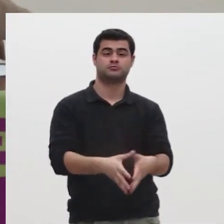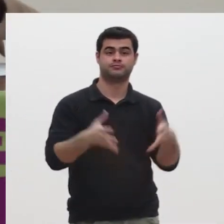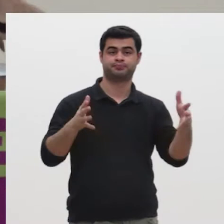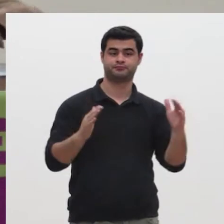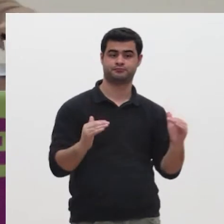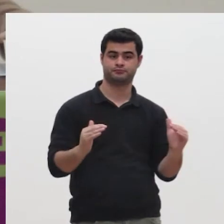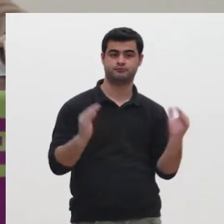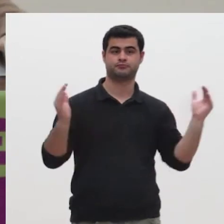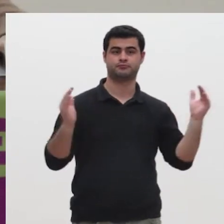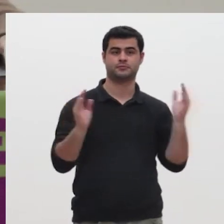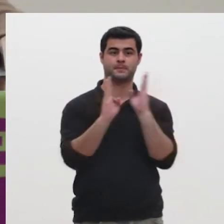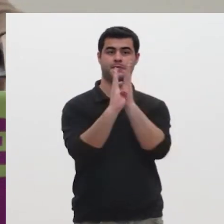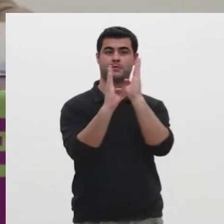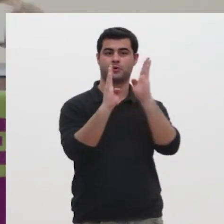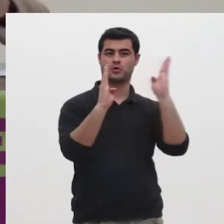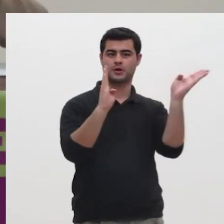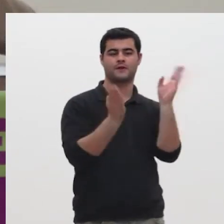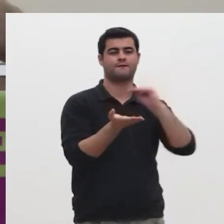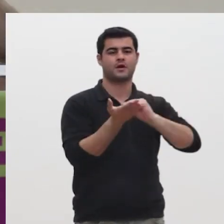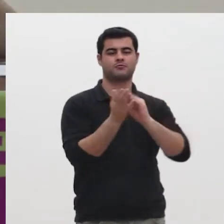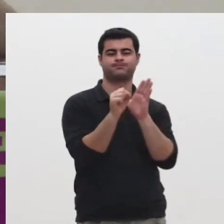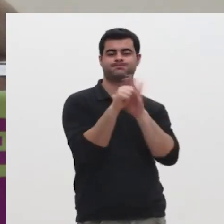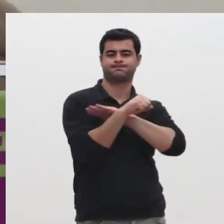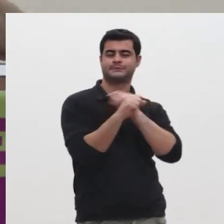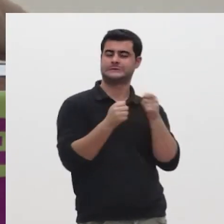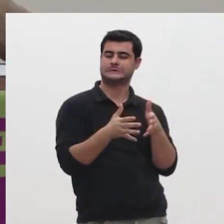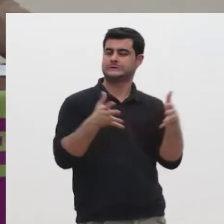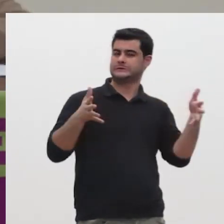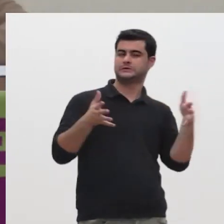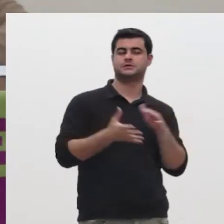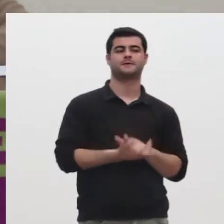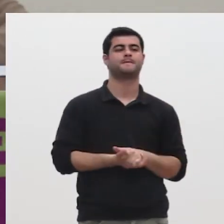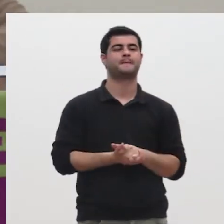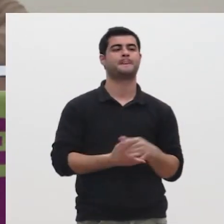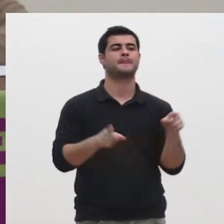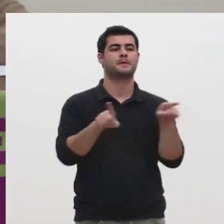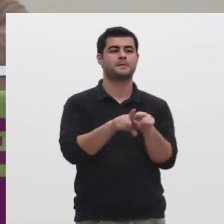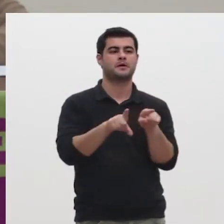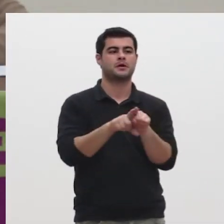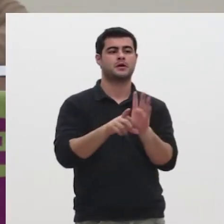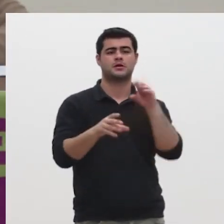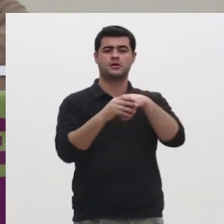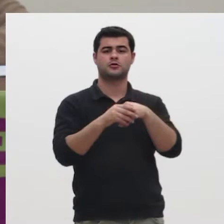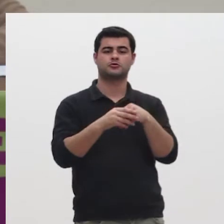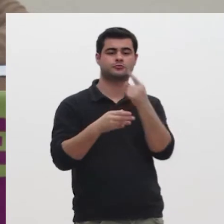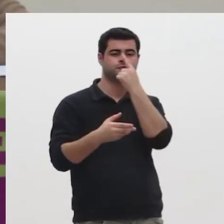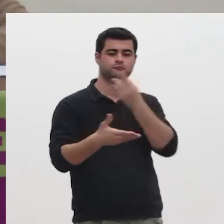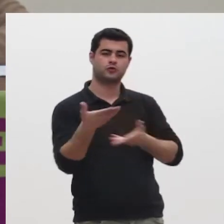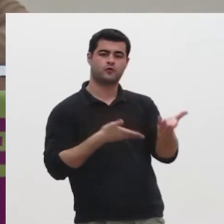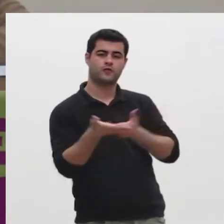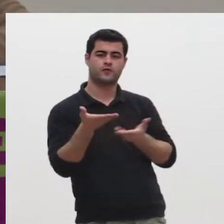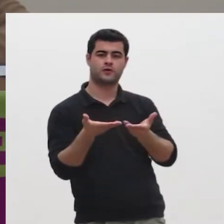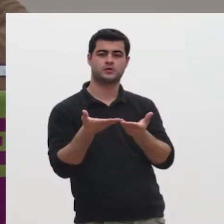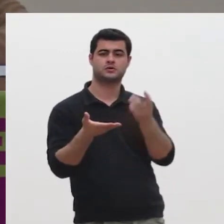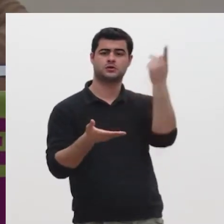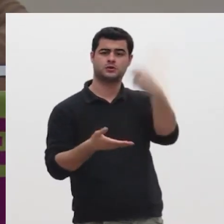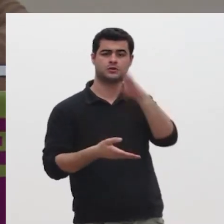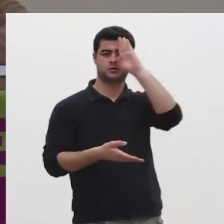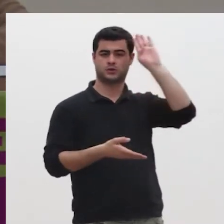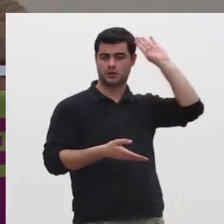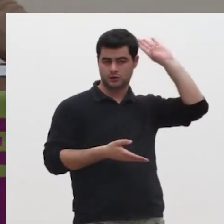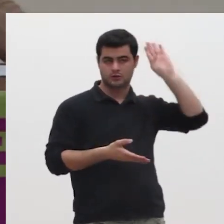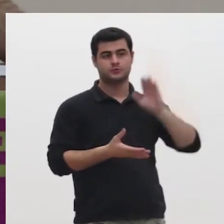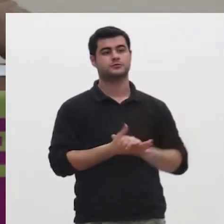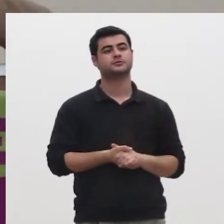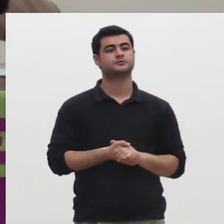altura já está carente também de mais espaço, uma criação de um espaço melhor para a convivência estudantil nos centros acadêmicos, e sempre lembrando